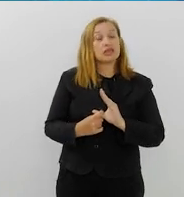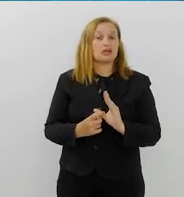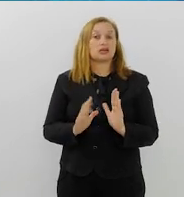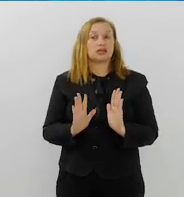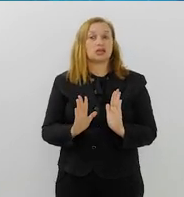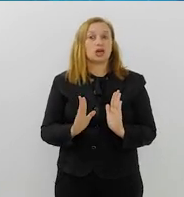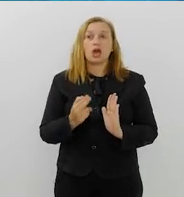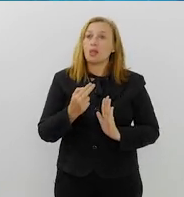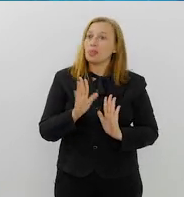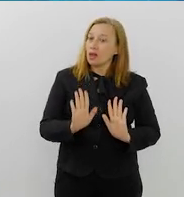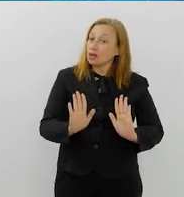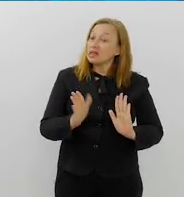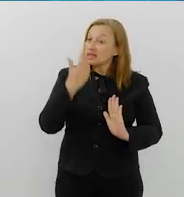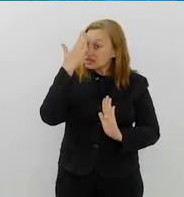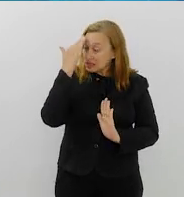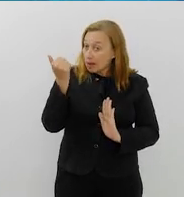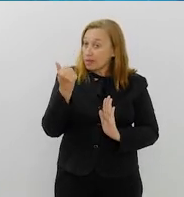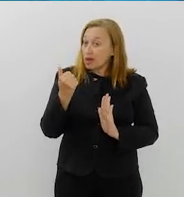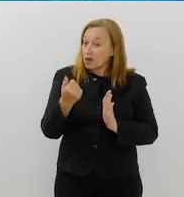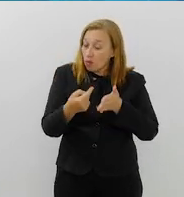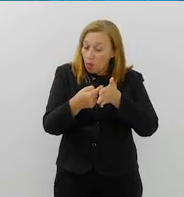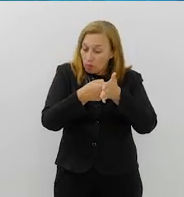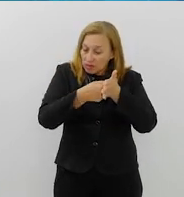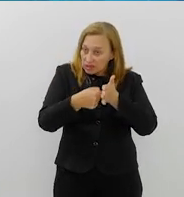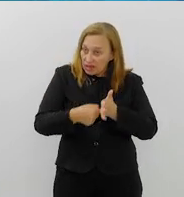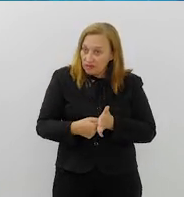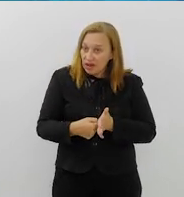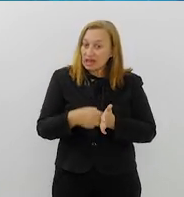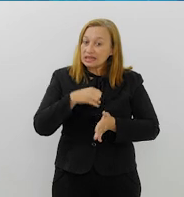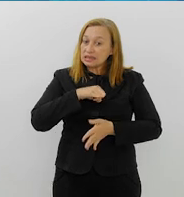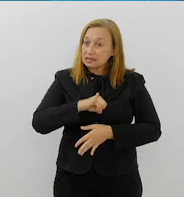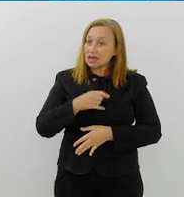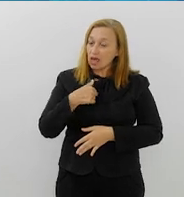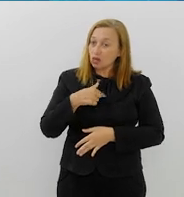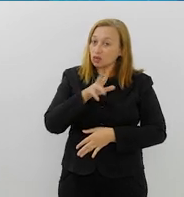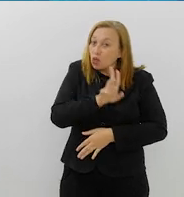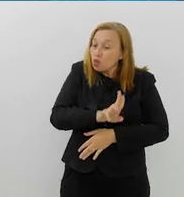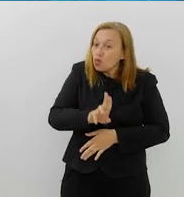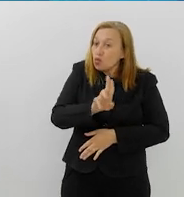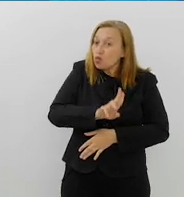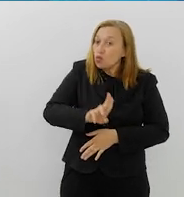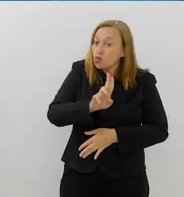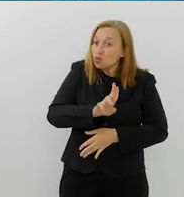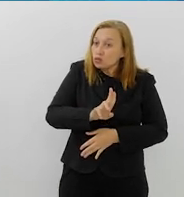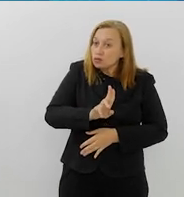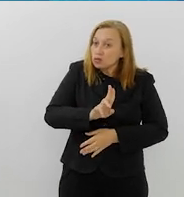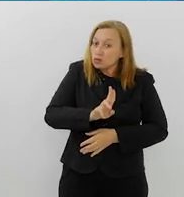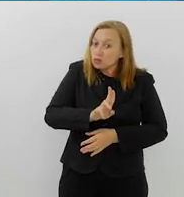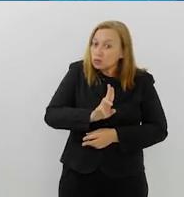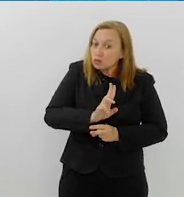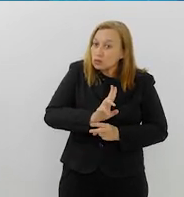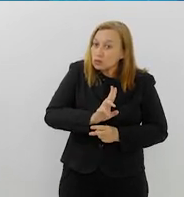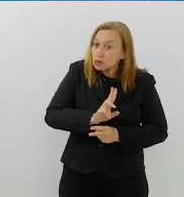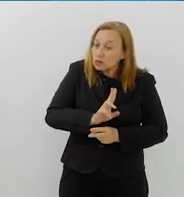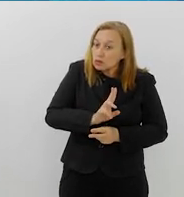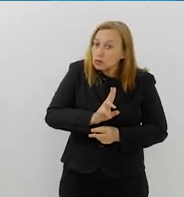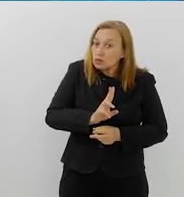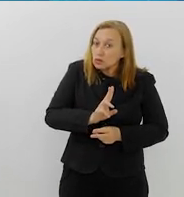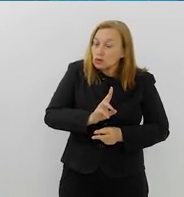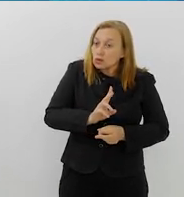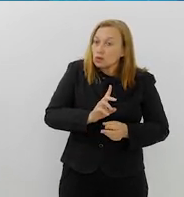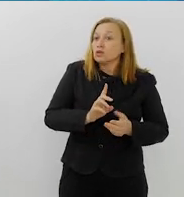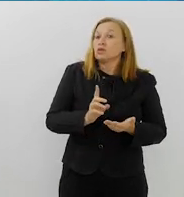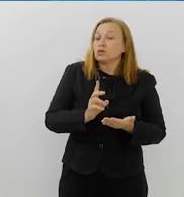escala. Eu não posso, eu tenho que saber distinguir do ponto de vista profissional se eu estou diante de um uso excessivo ou se eu estou num quadro